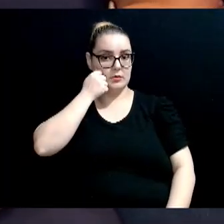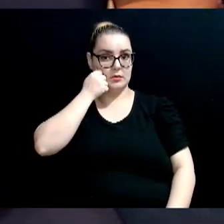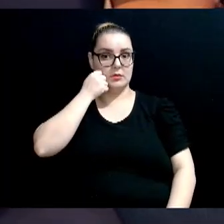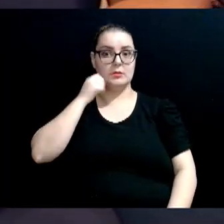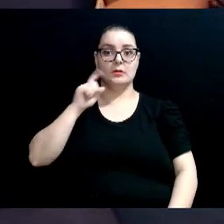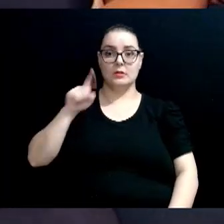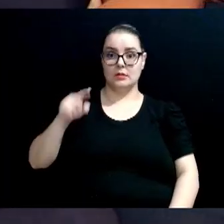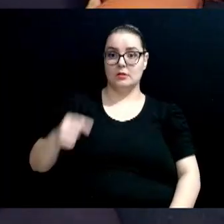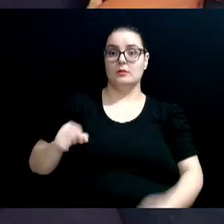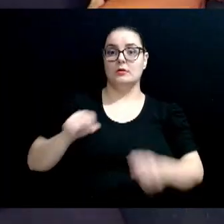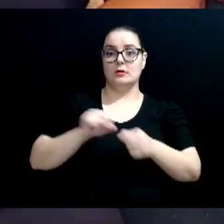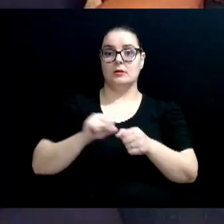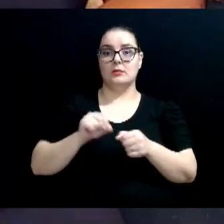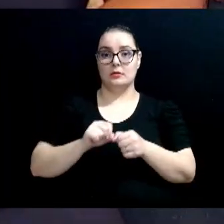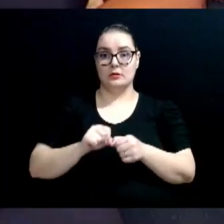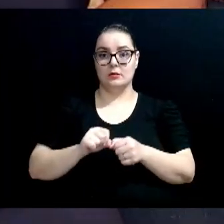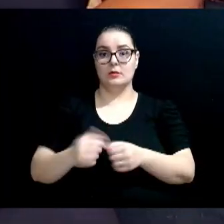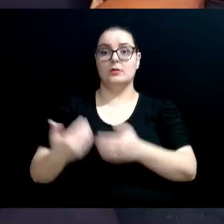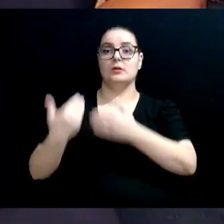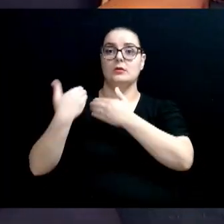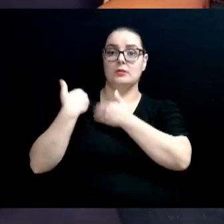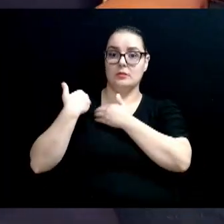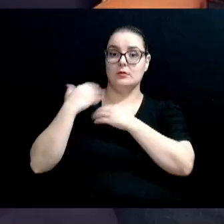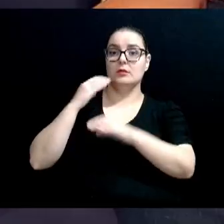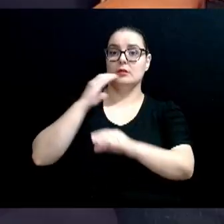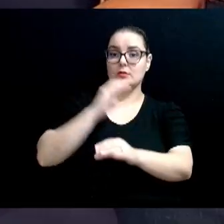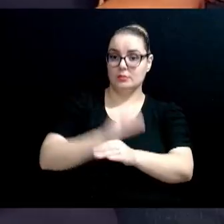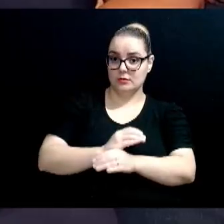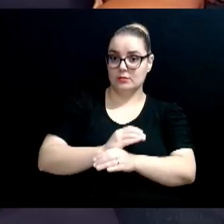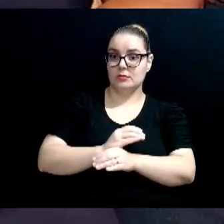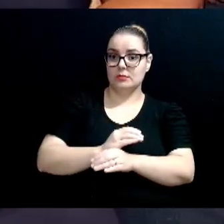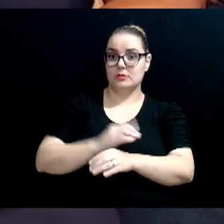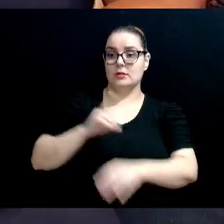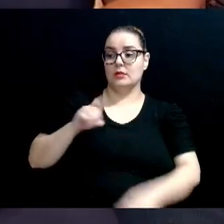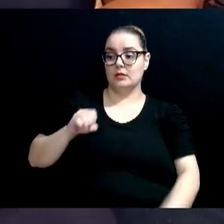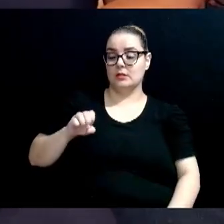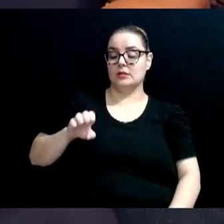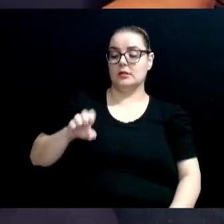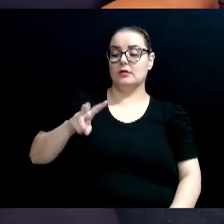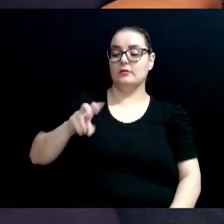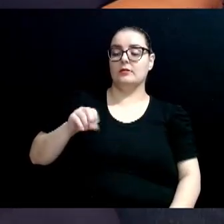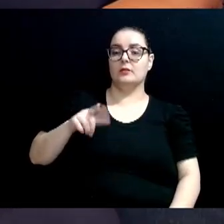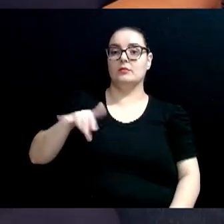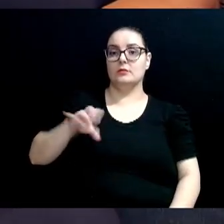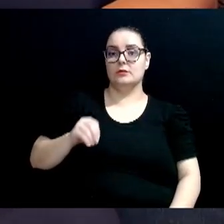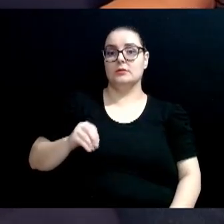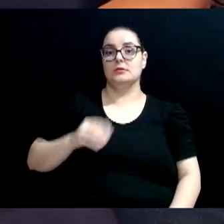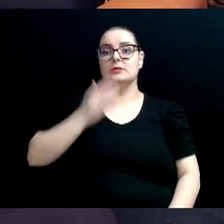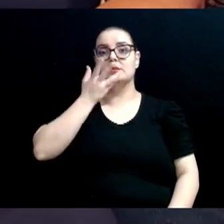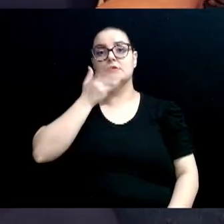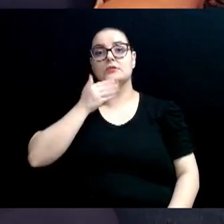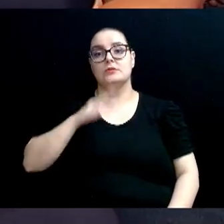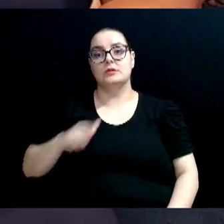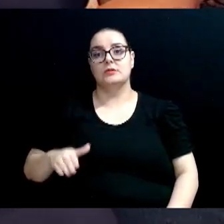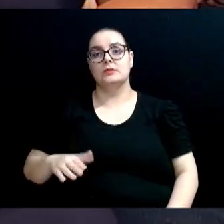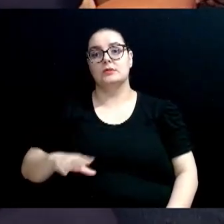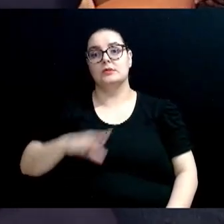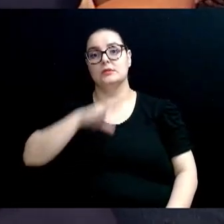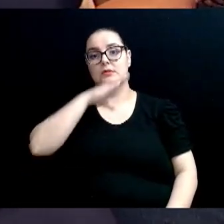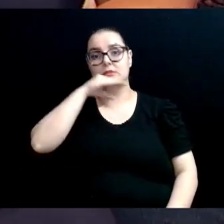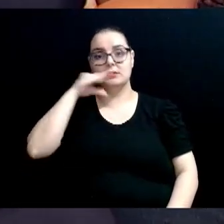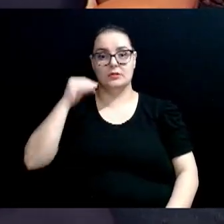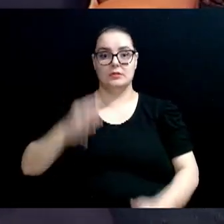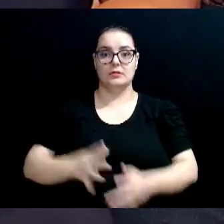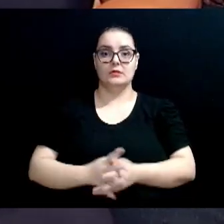Eu fiz sobre responsabilidade civil na devolução de crianças e adolescentes, né? Então,